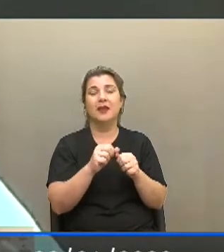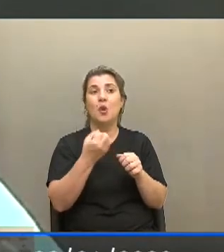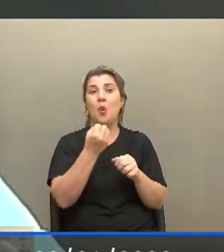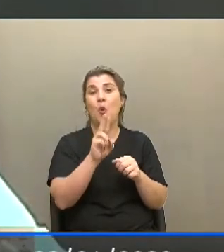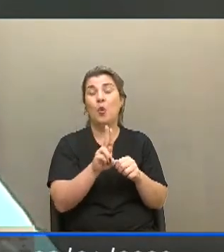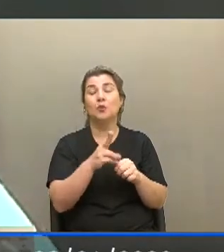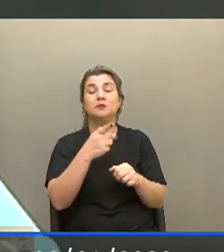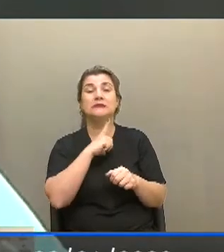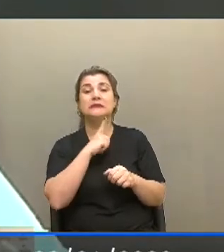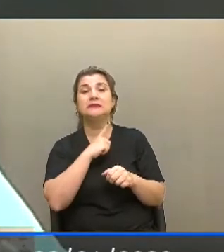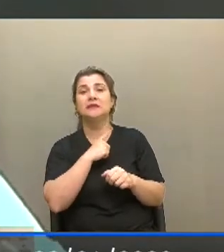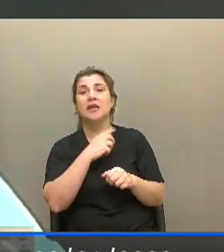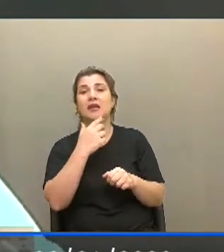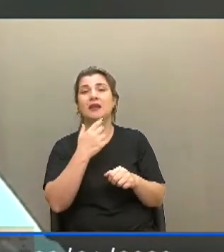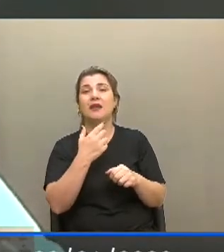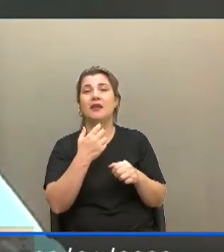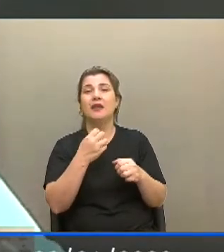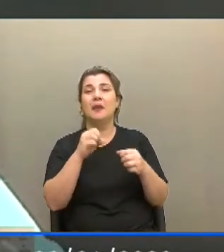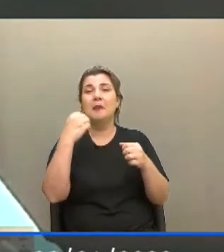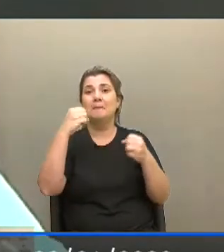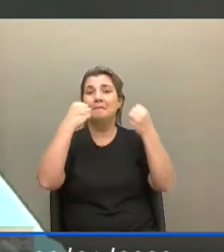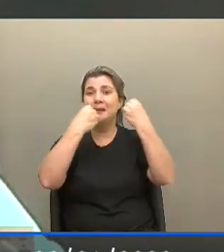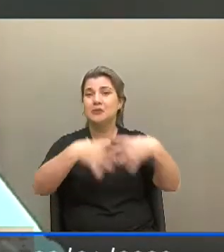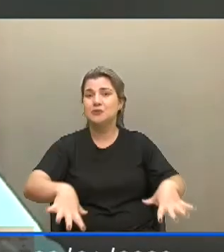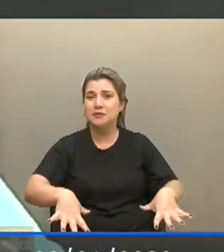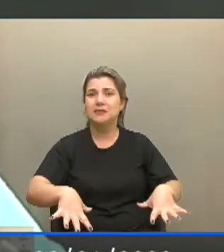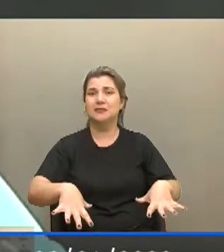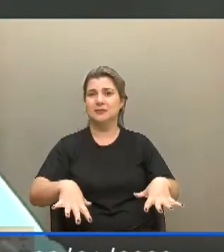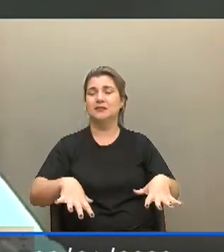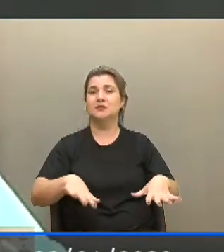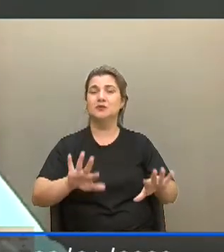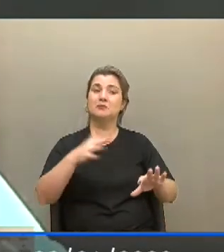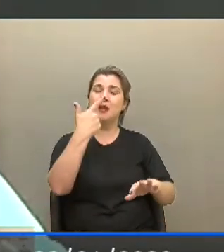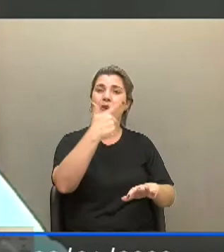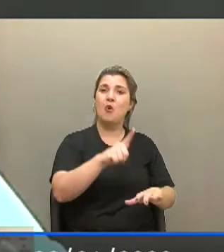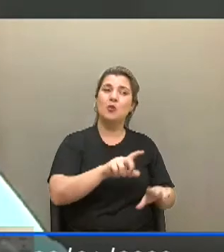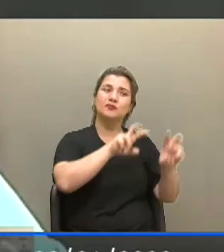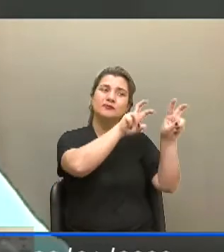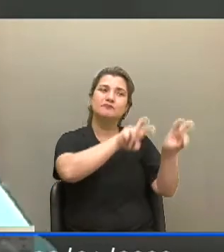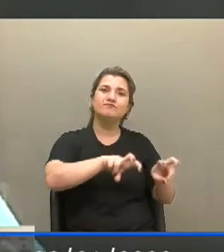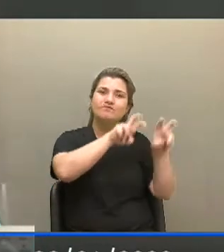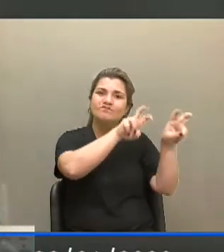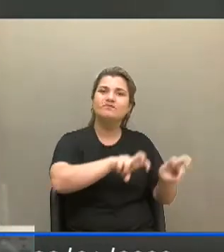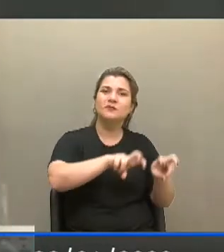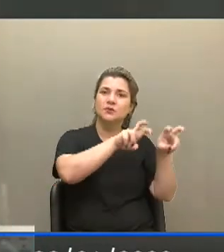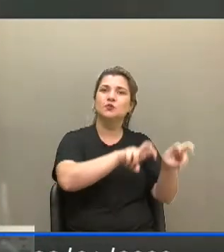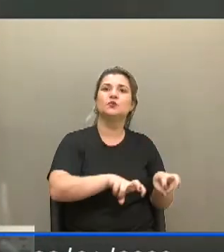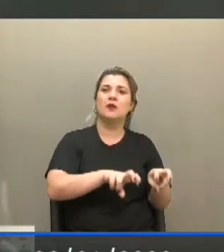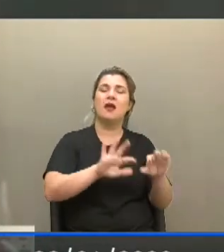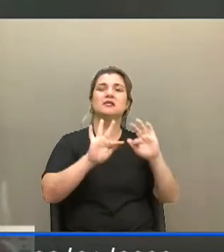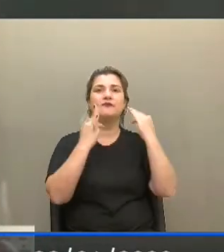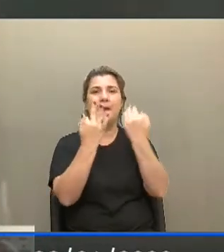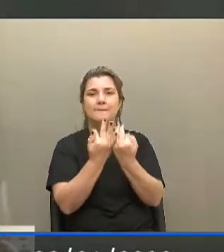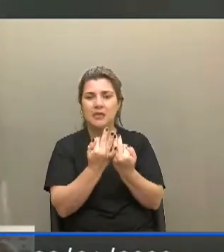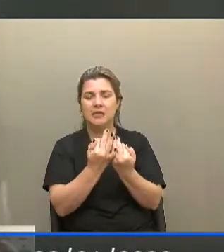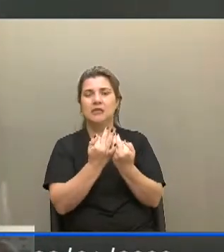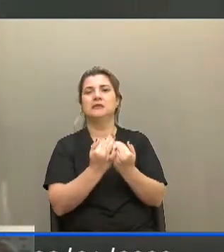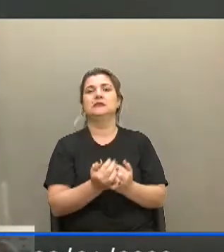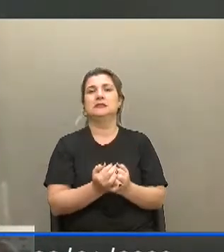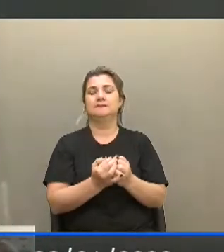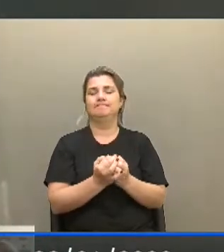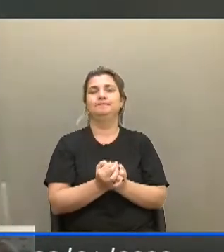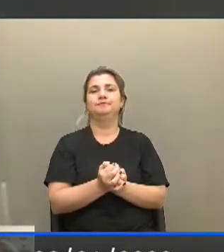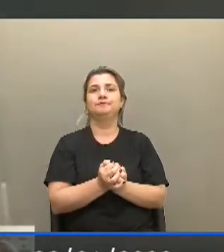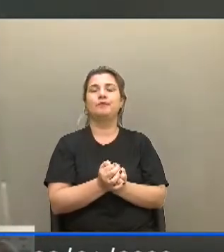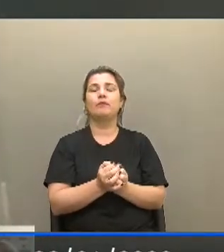setores, a outros trabalhadores, a outras famílias que estão envolvidas também diretamente nessa produção. Vamos lá, deputado Pedro Pereira, depois